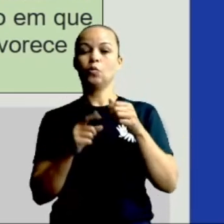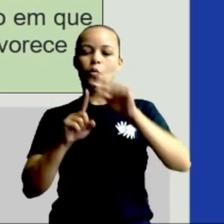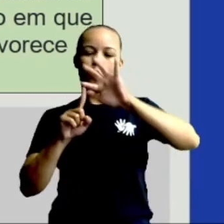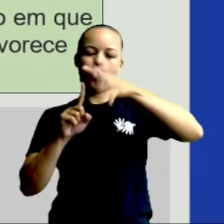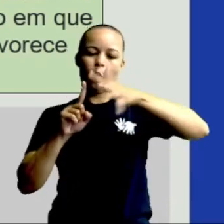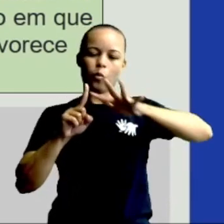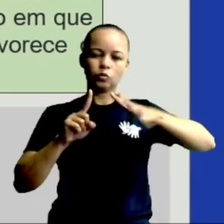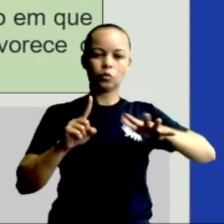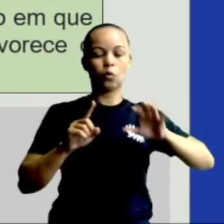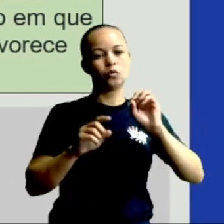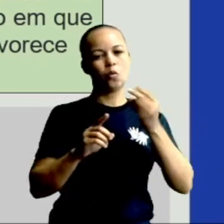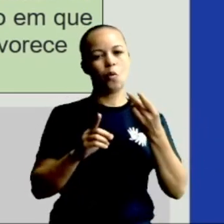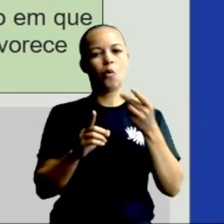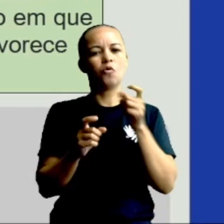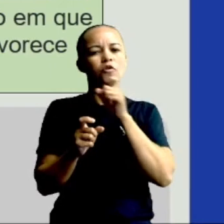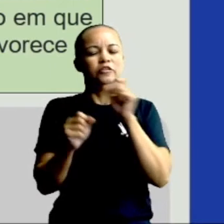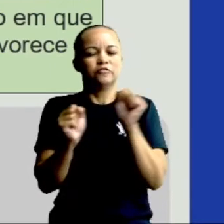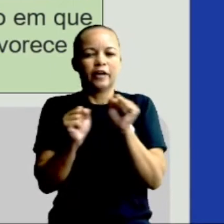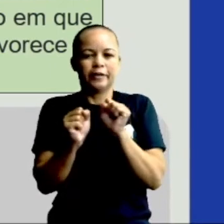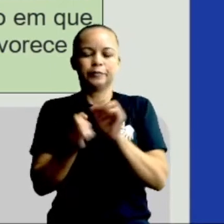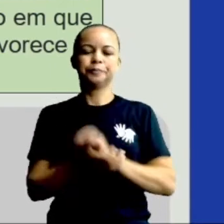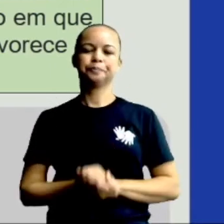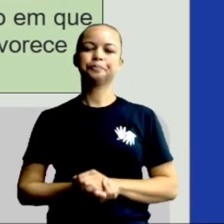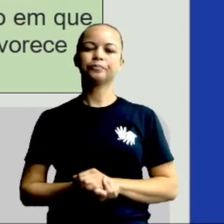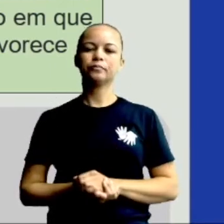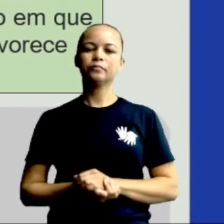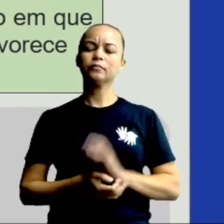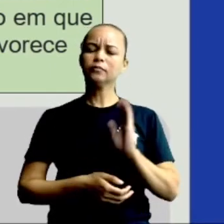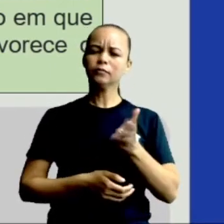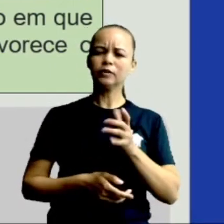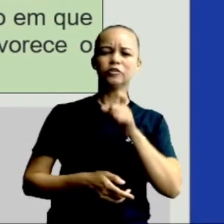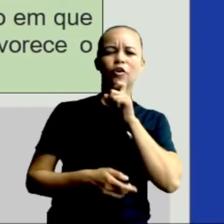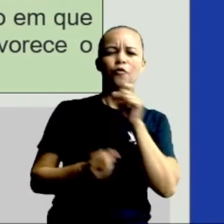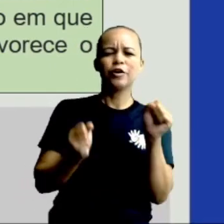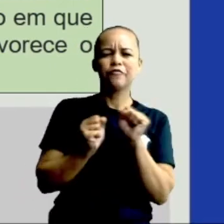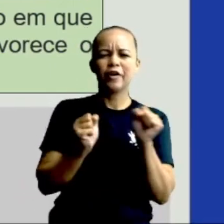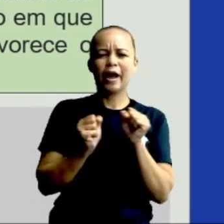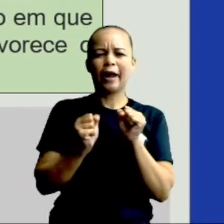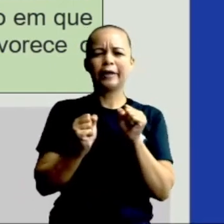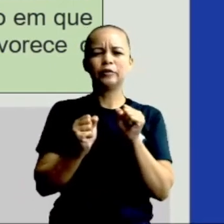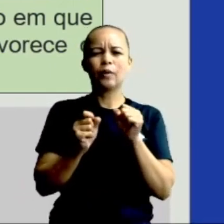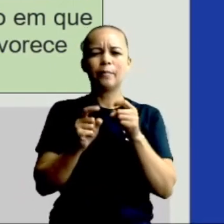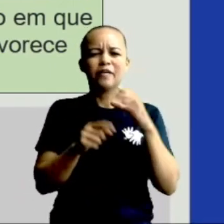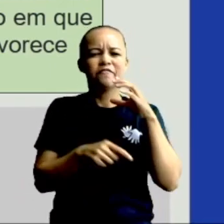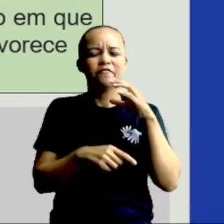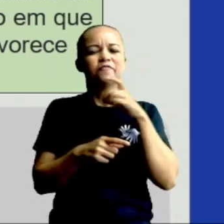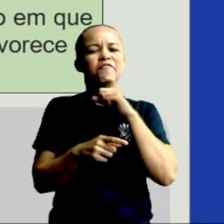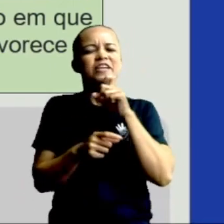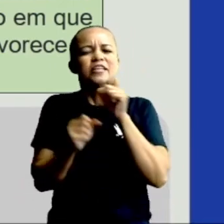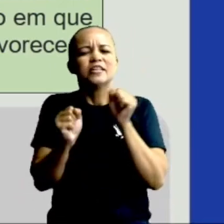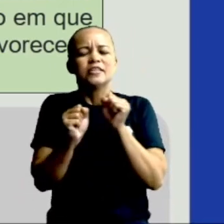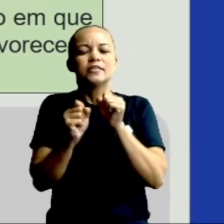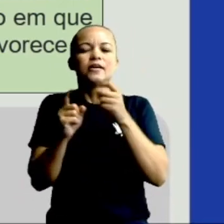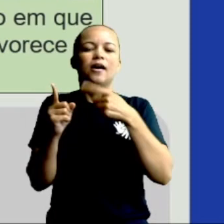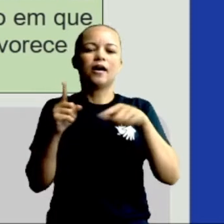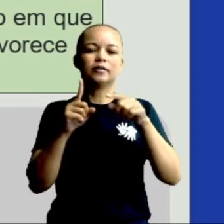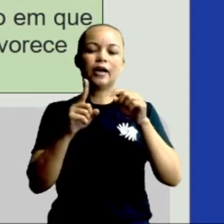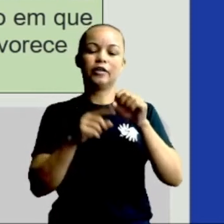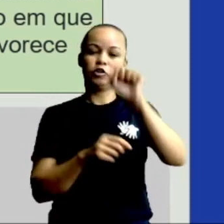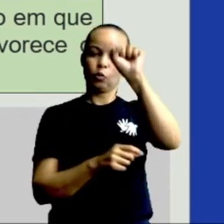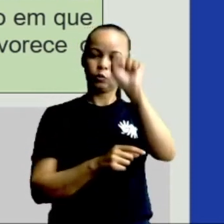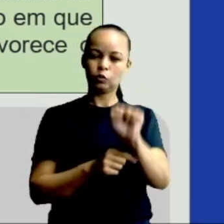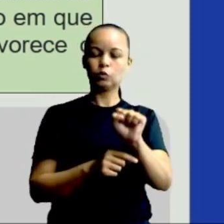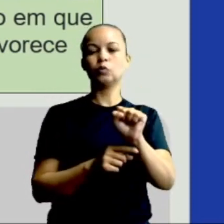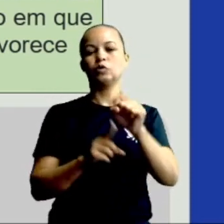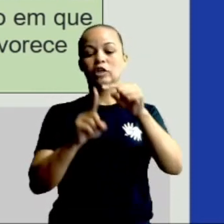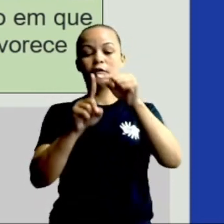o inverno. Já o inverno, a estação mais fria é bem perceptível na região sul, chegando a